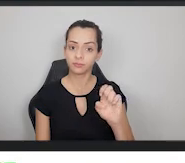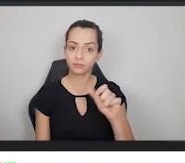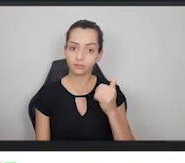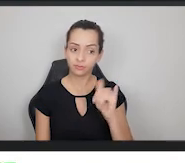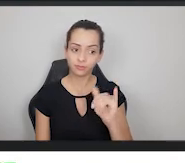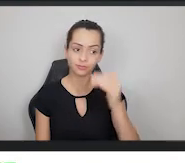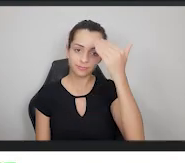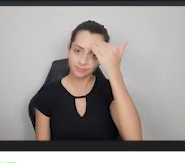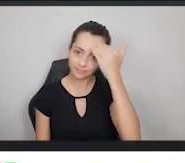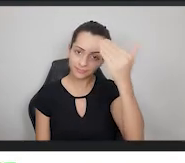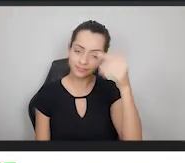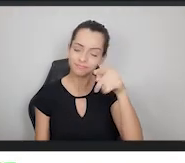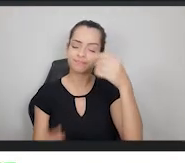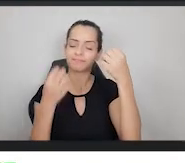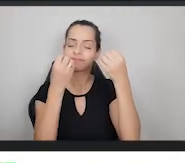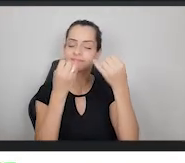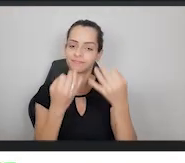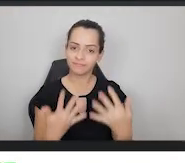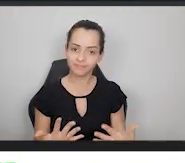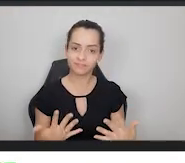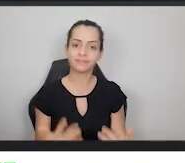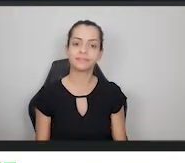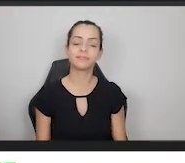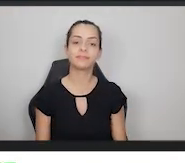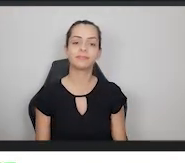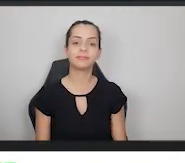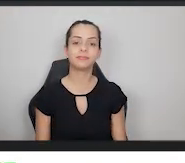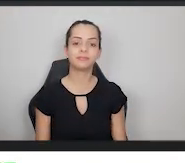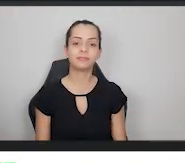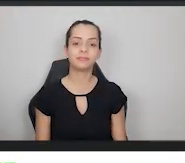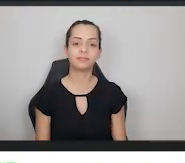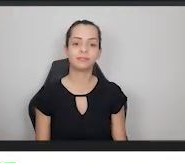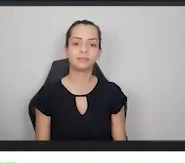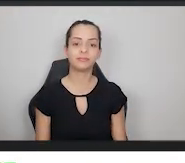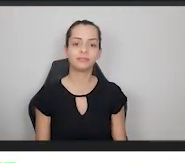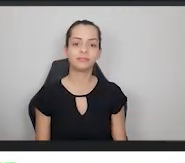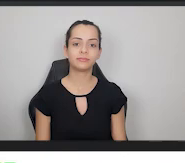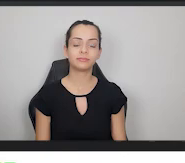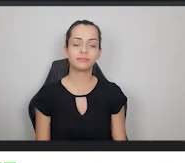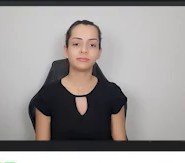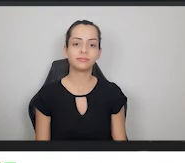estabelecidos. E se tiver alguma dúvida, eu estou à disposição.